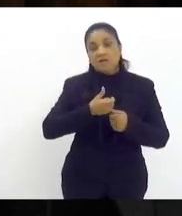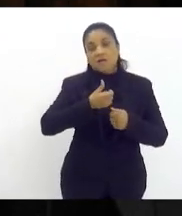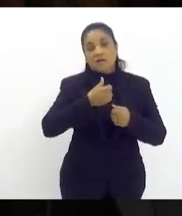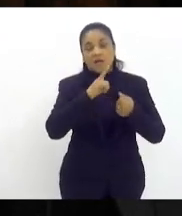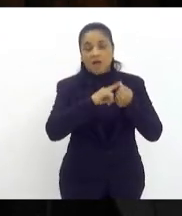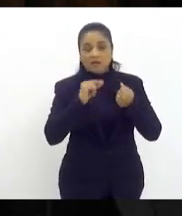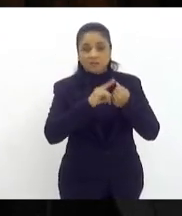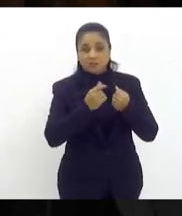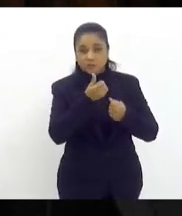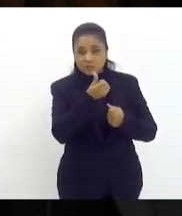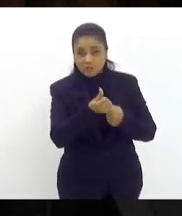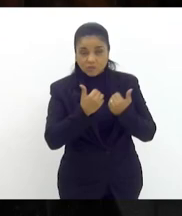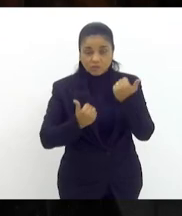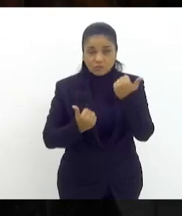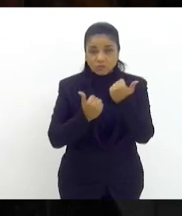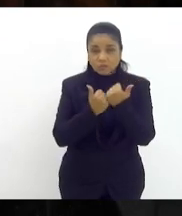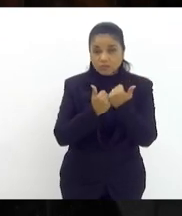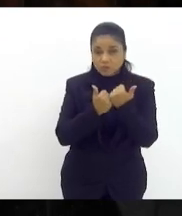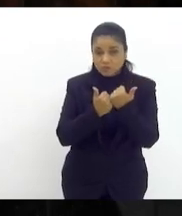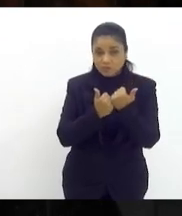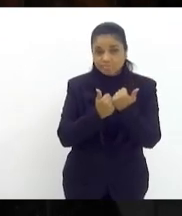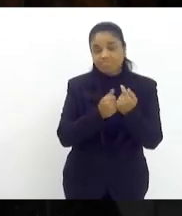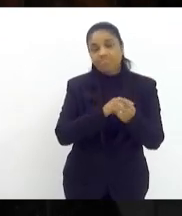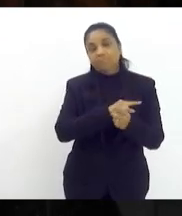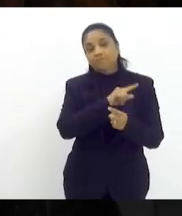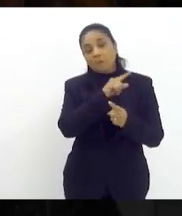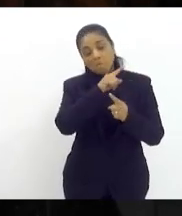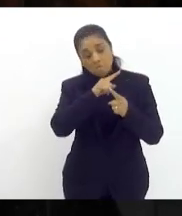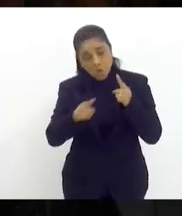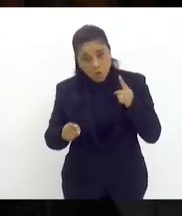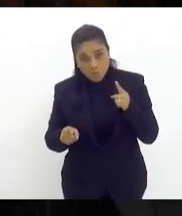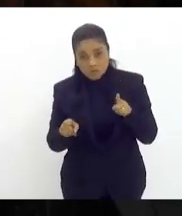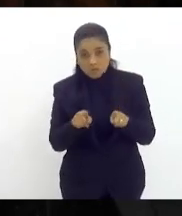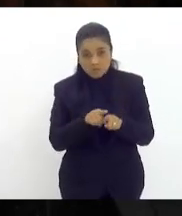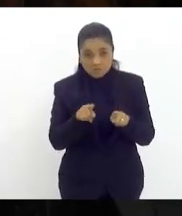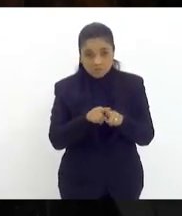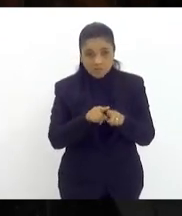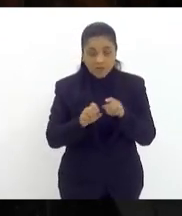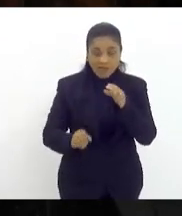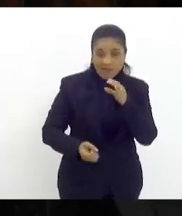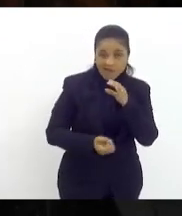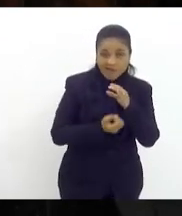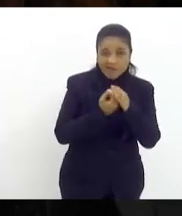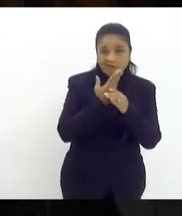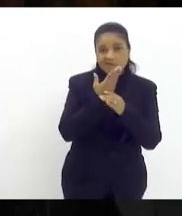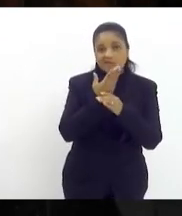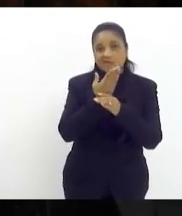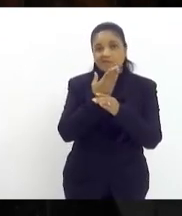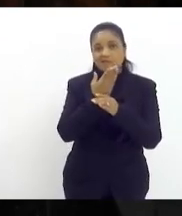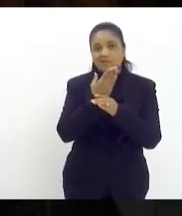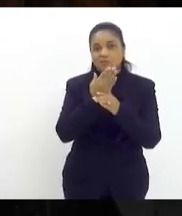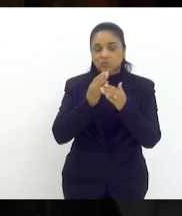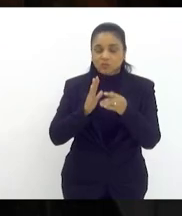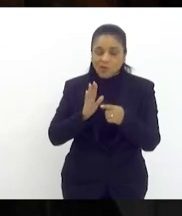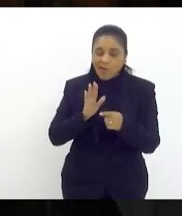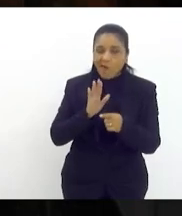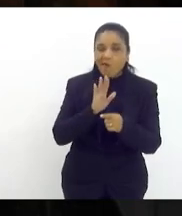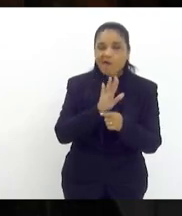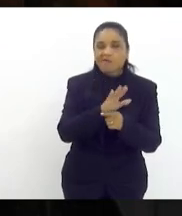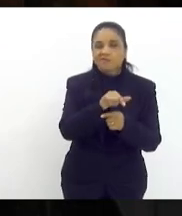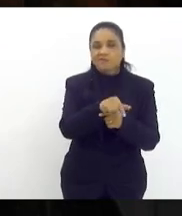mas não acabou também ficará proibida a criação ou majoração de auxílios